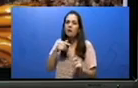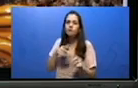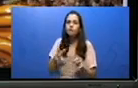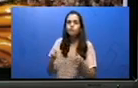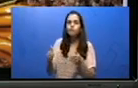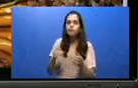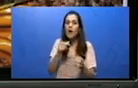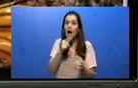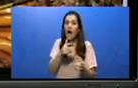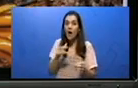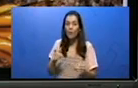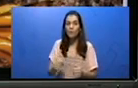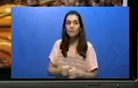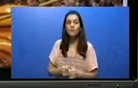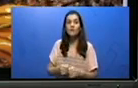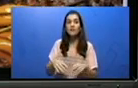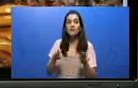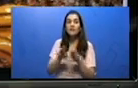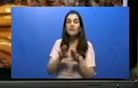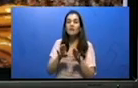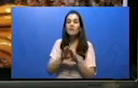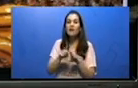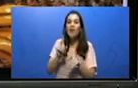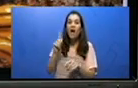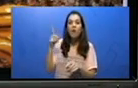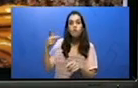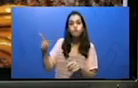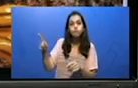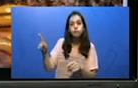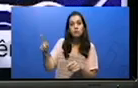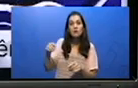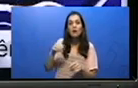uma planária, típica de mares, de oceanos.